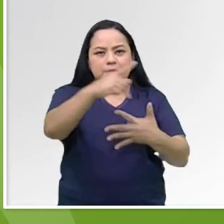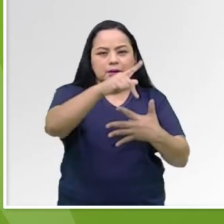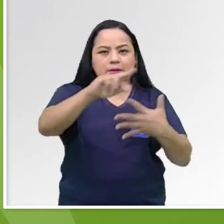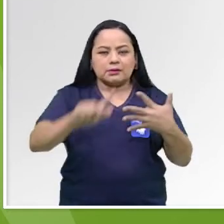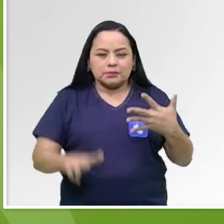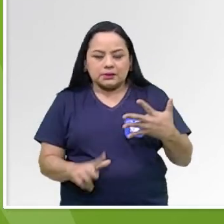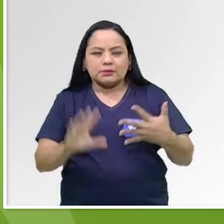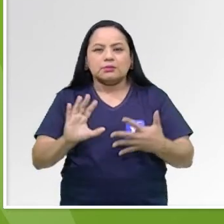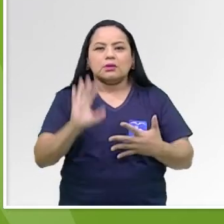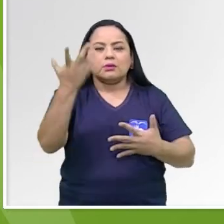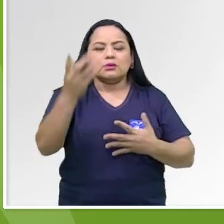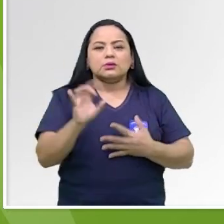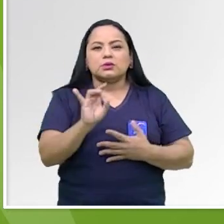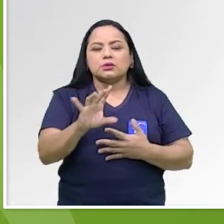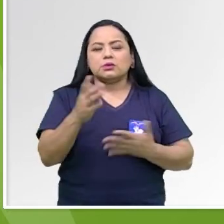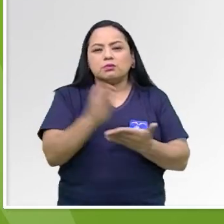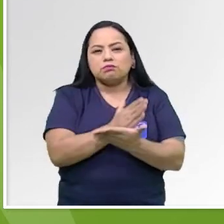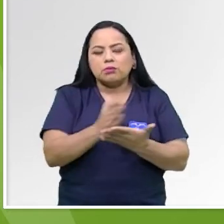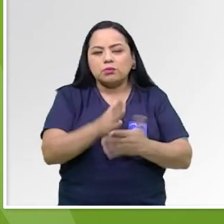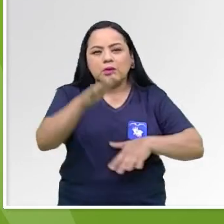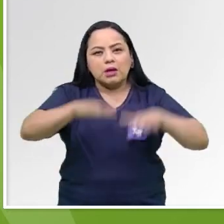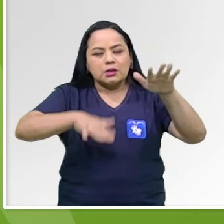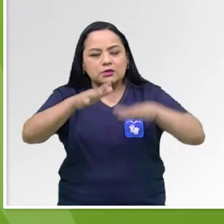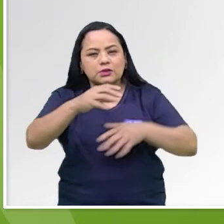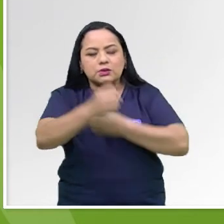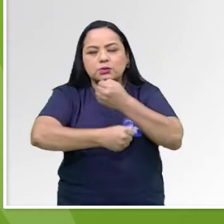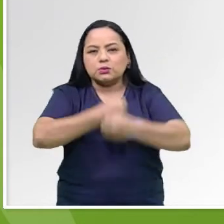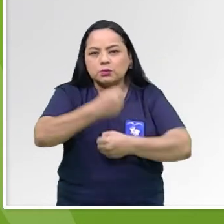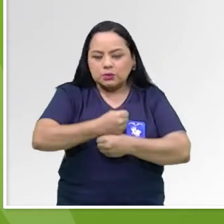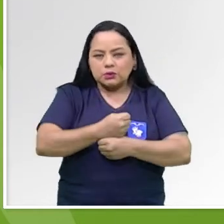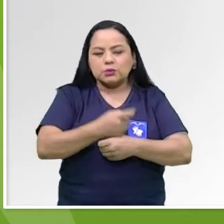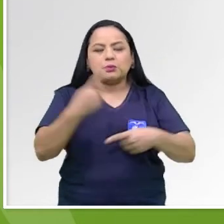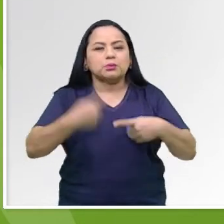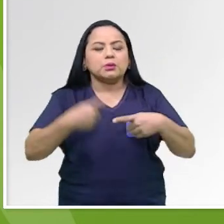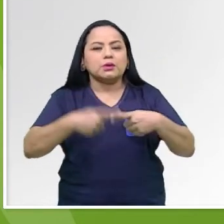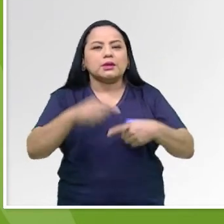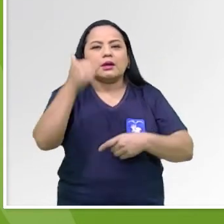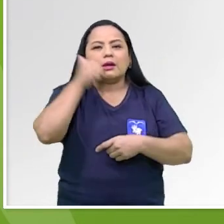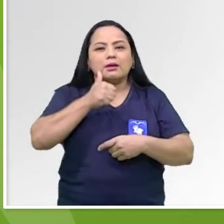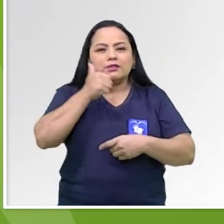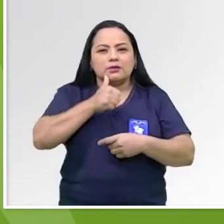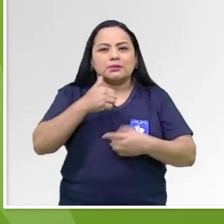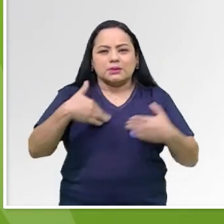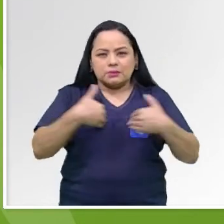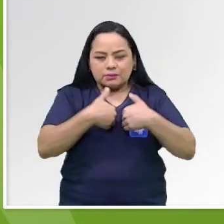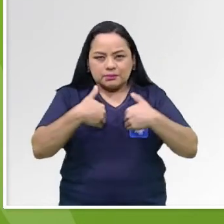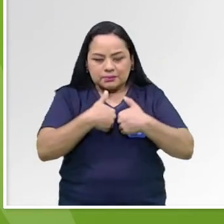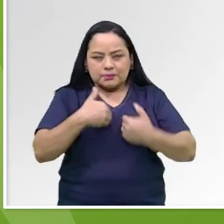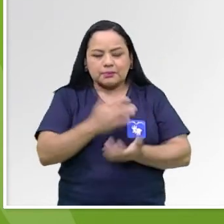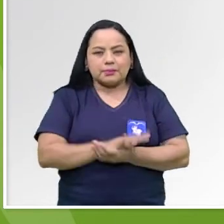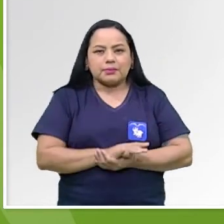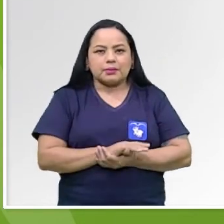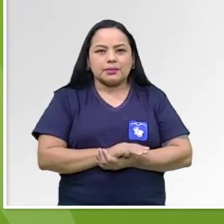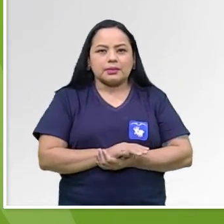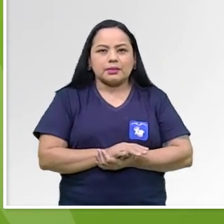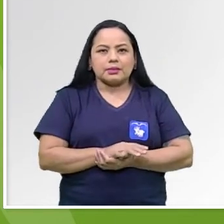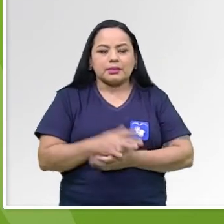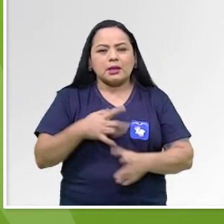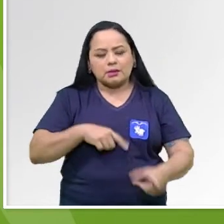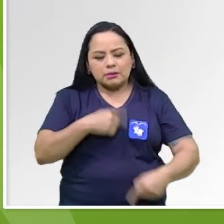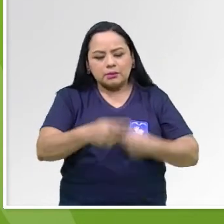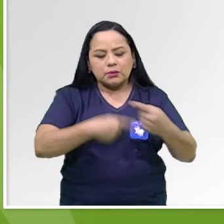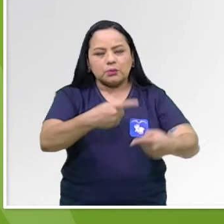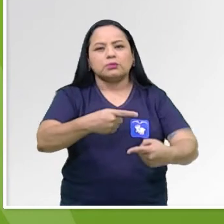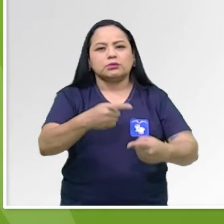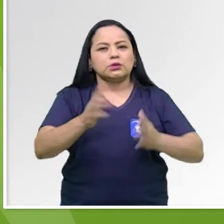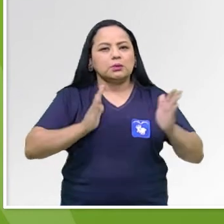vai acontecer apenas em algumas vezes no ano, até porque as fêmeas em idade reprodutiva passam um